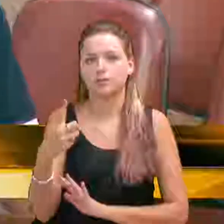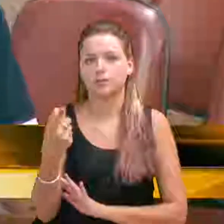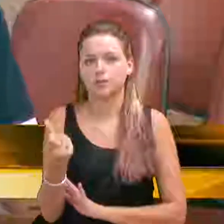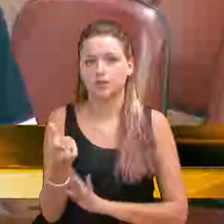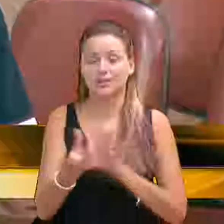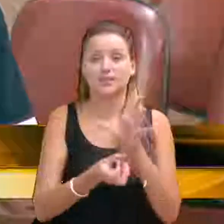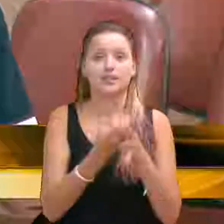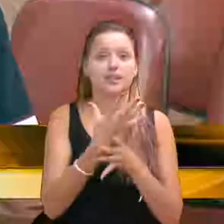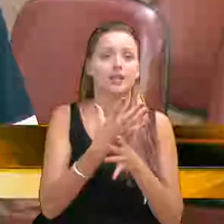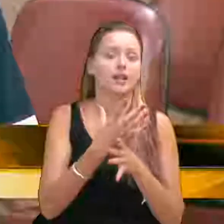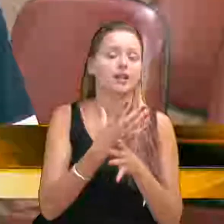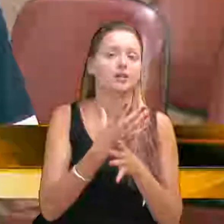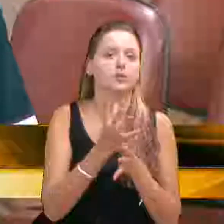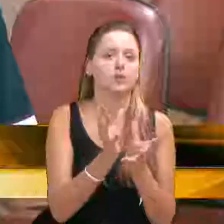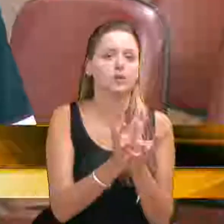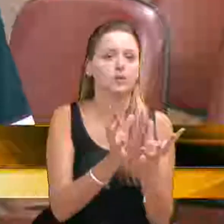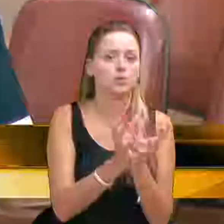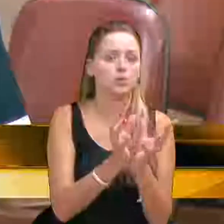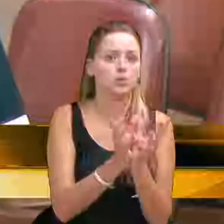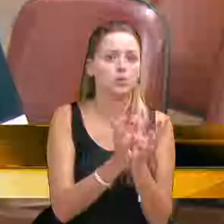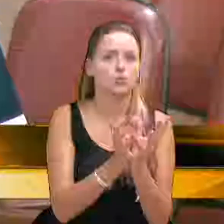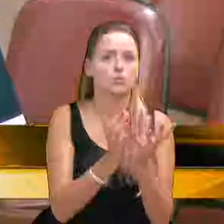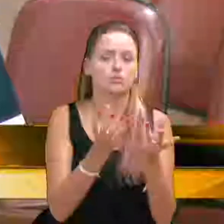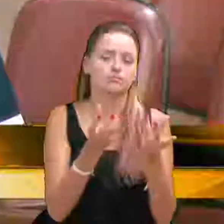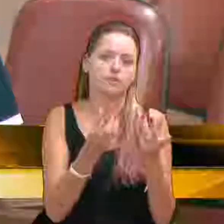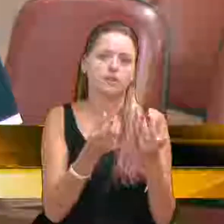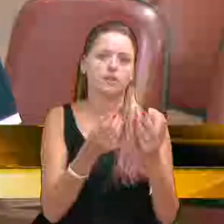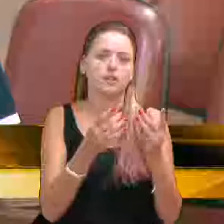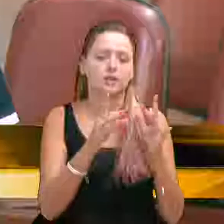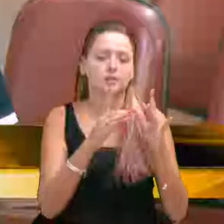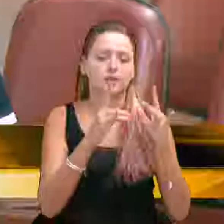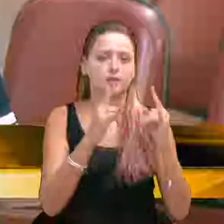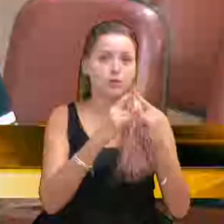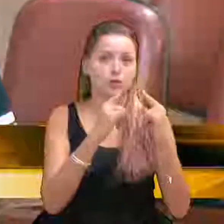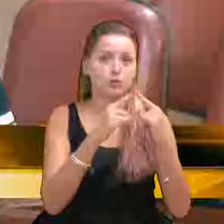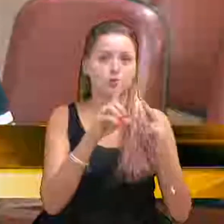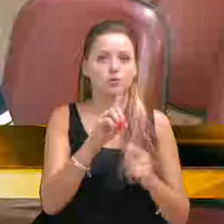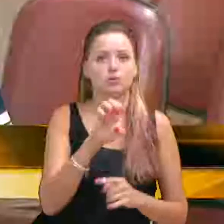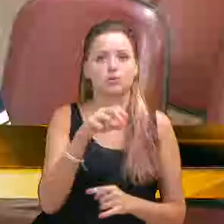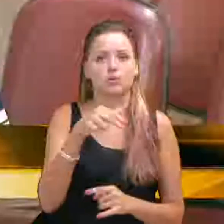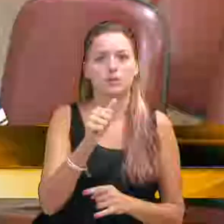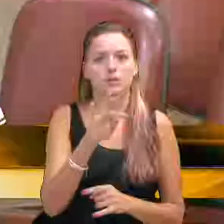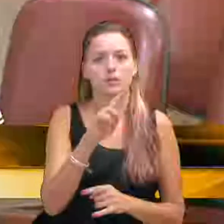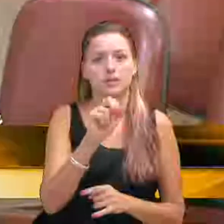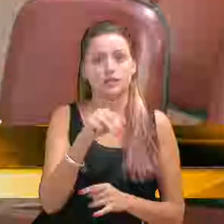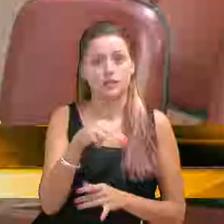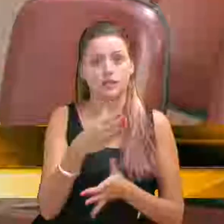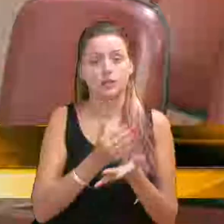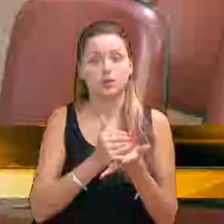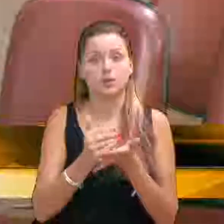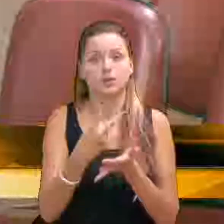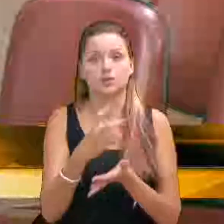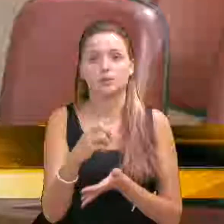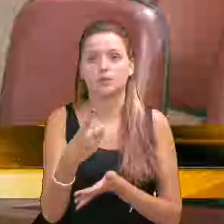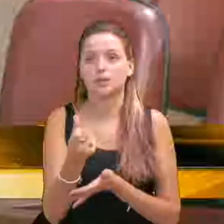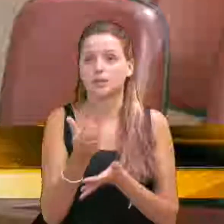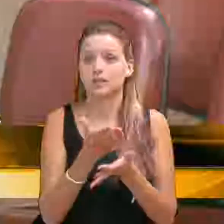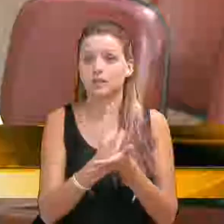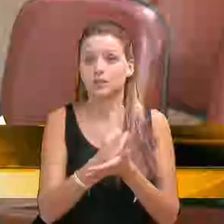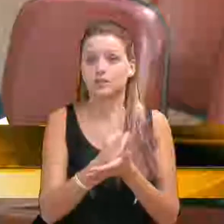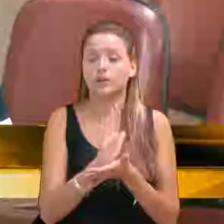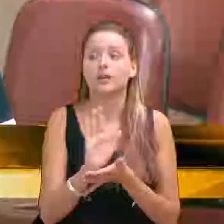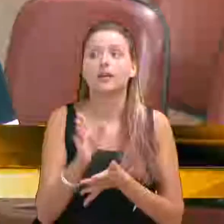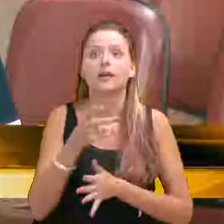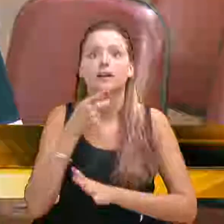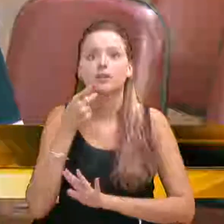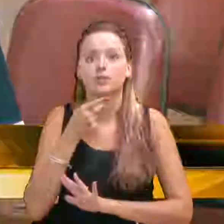13.290/2016, criada pelo Departamento Nacional de Trânsito, DENATRAN, está em vigor desde julho de 2016 e